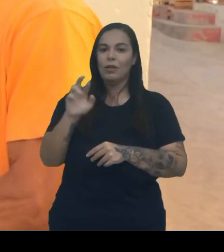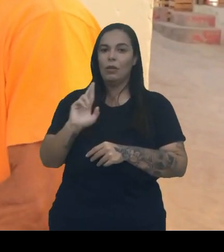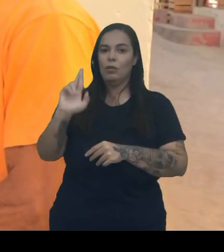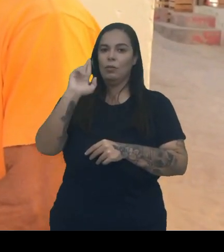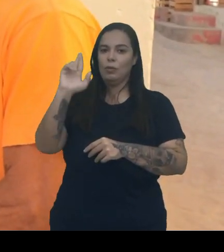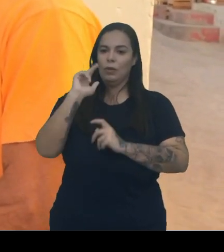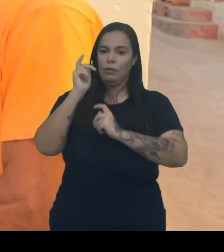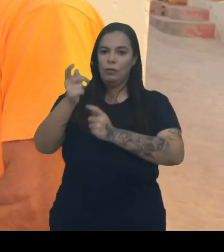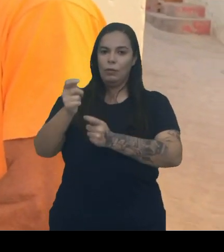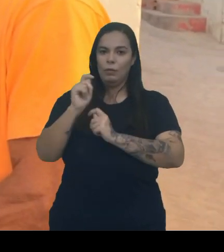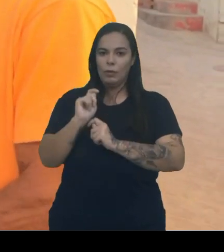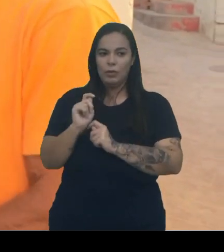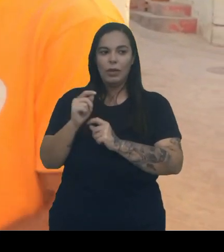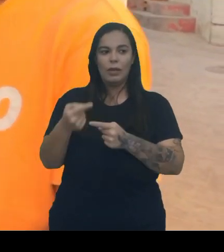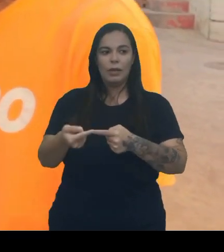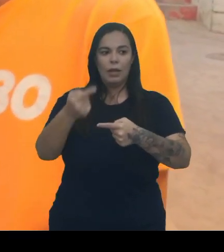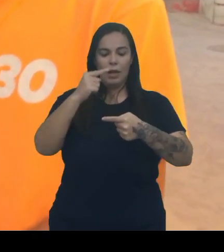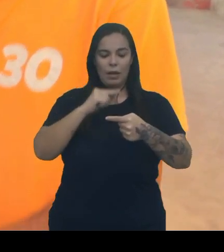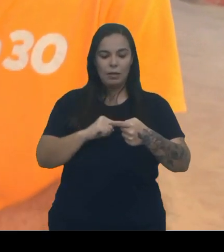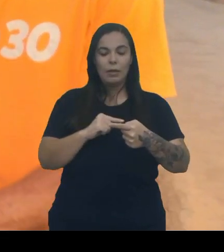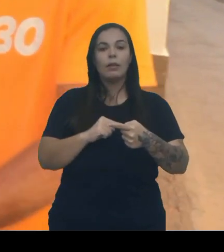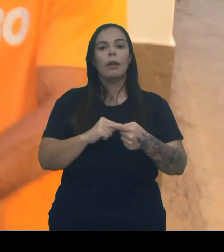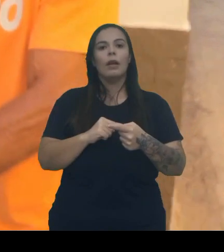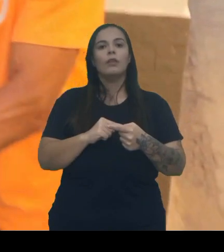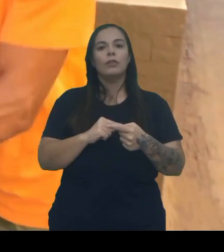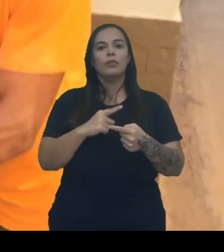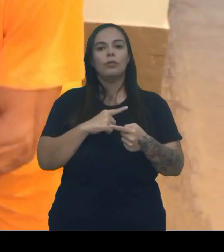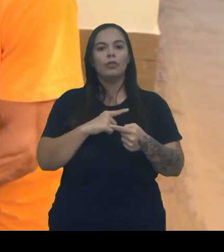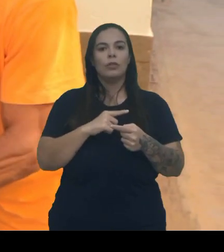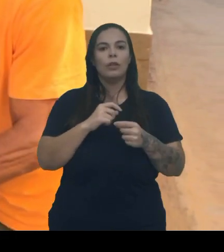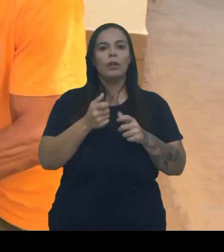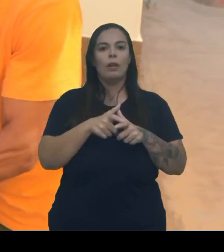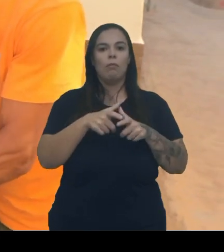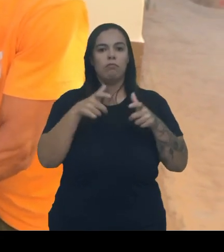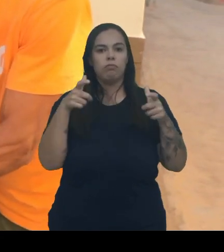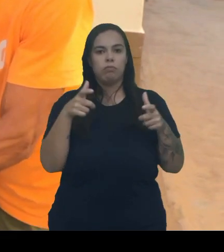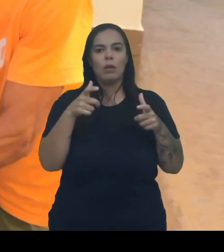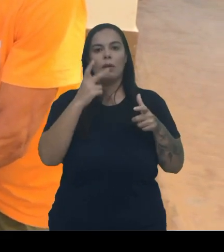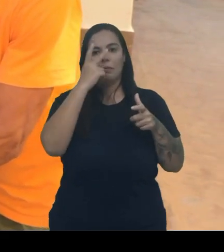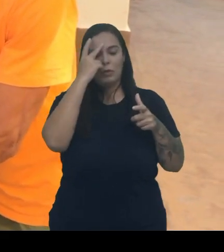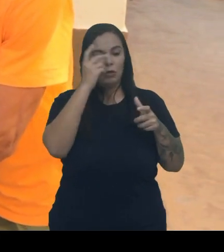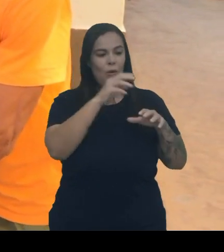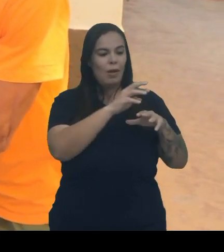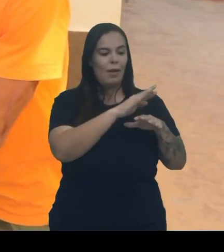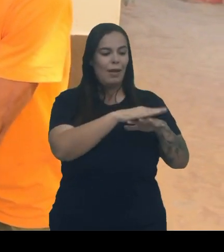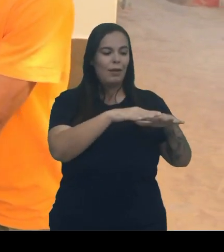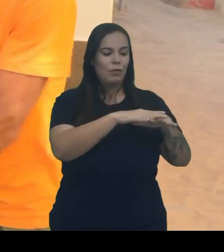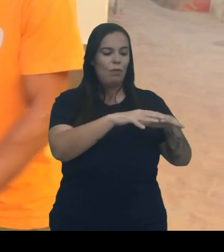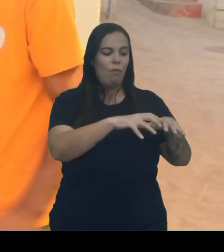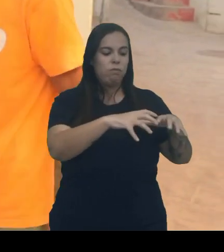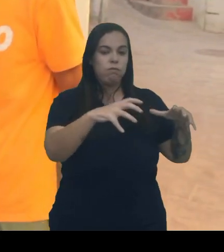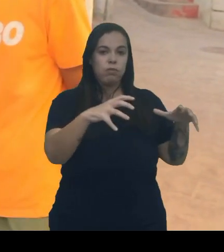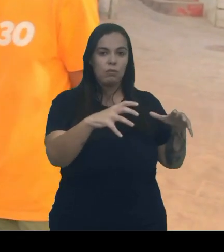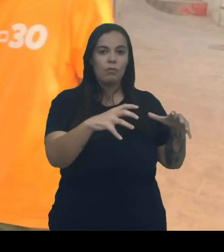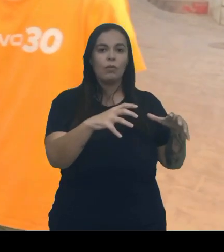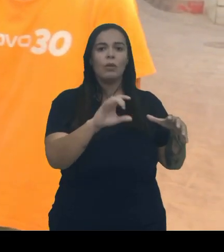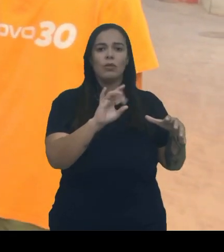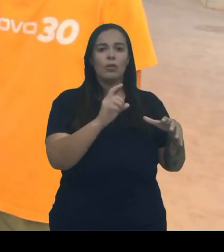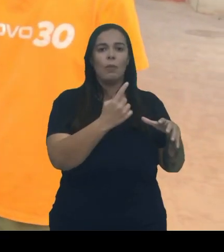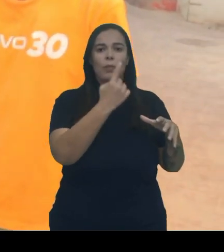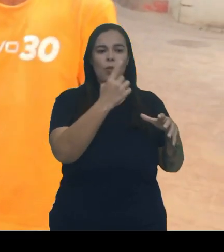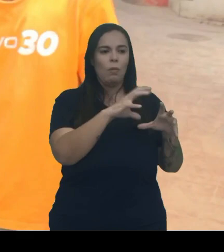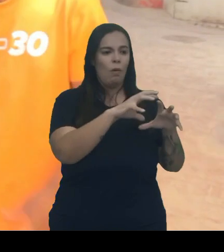dono da pescaria, o mestre. Aqui vinha o largador de rede, tinha o largador de rede. Quando se embarcava uma